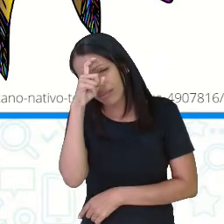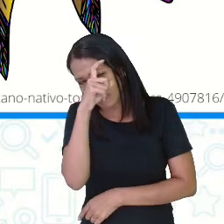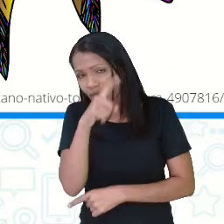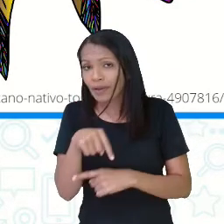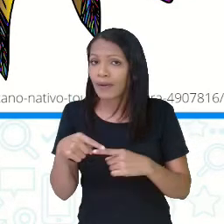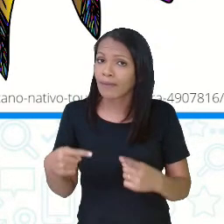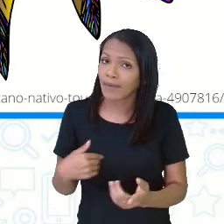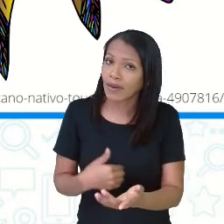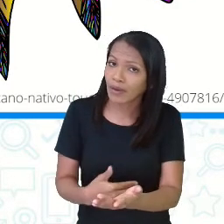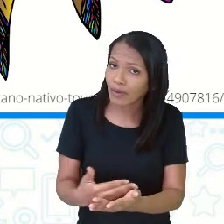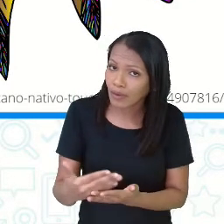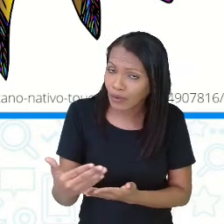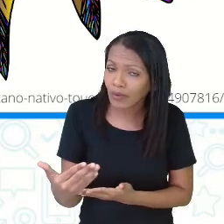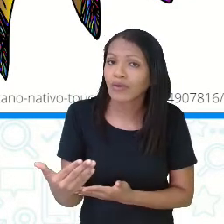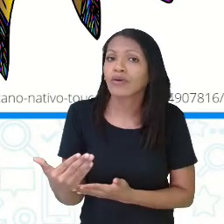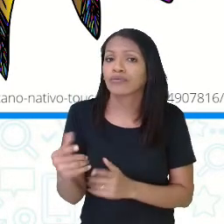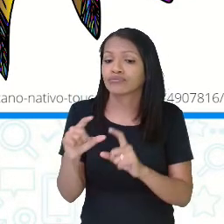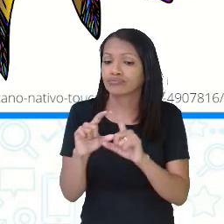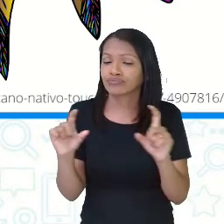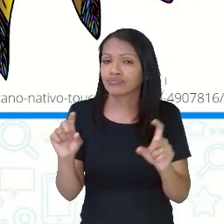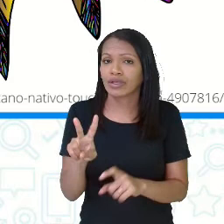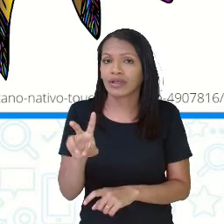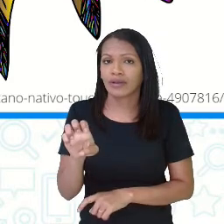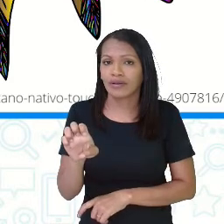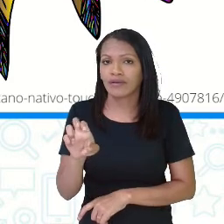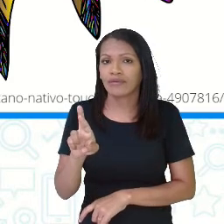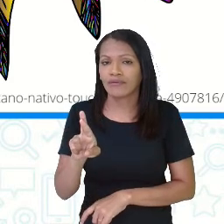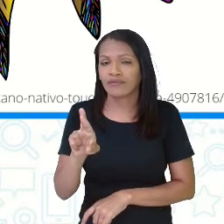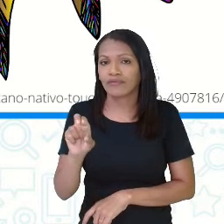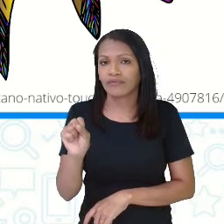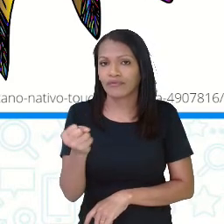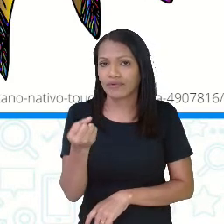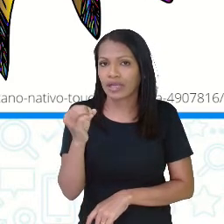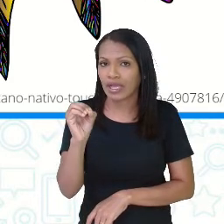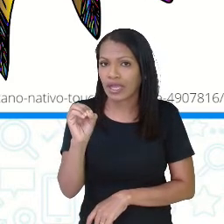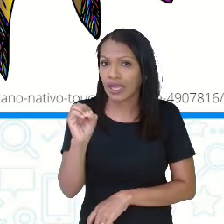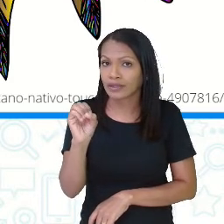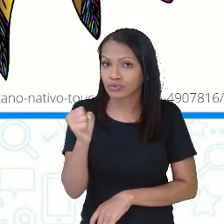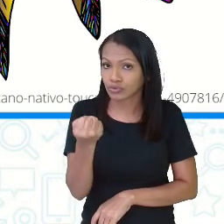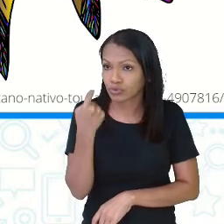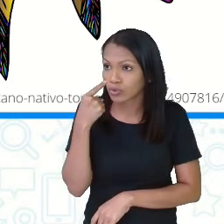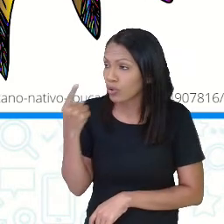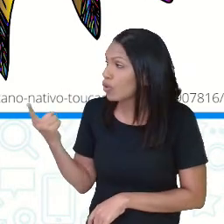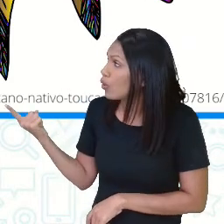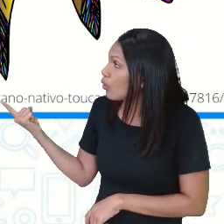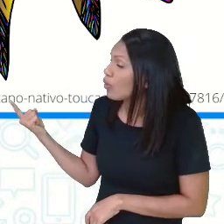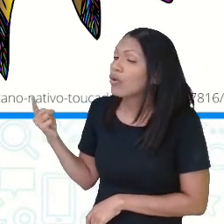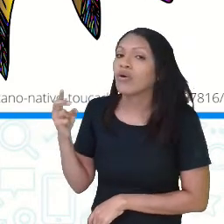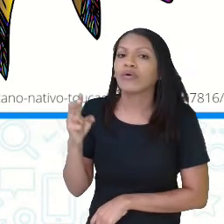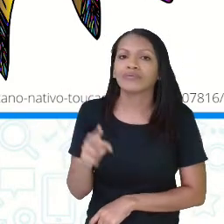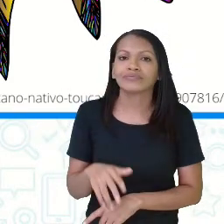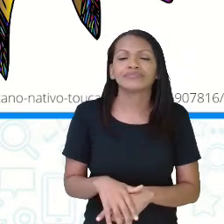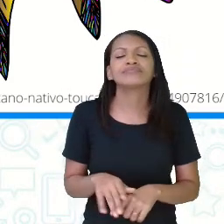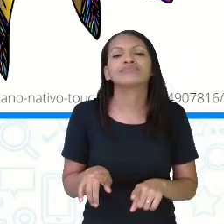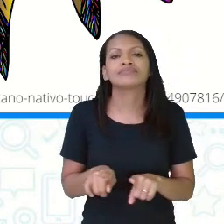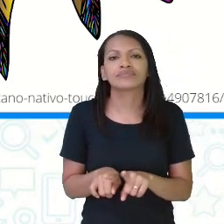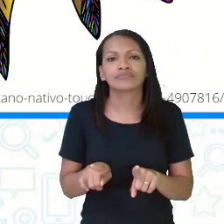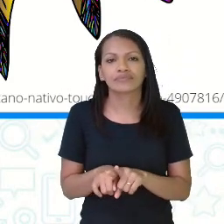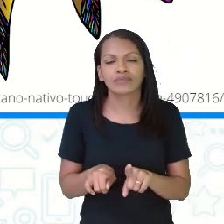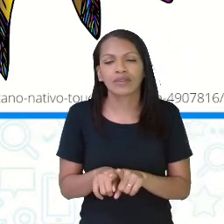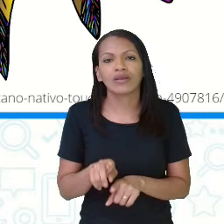Mas vamos começar já pelos versos. Observe que em vermelho estão as rimas, os sons, ou iguais